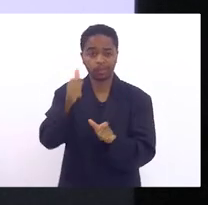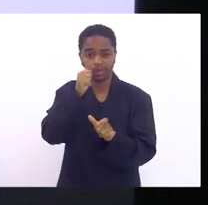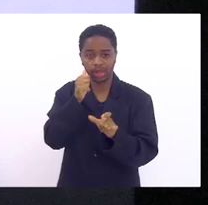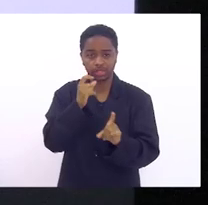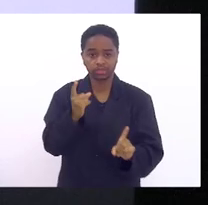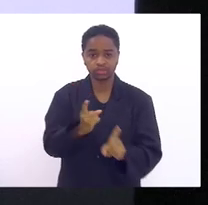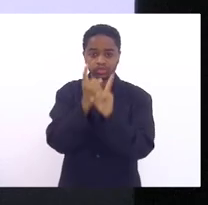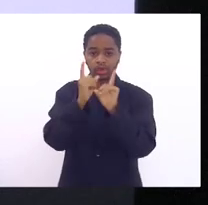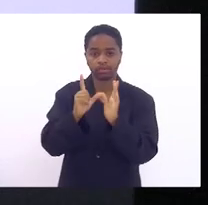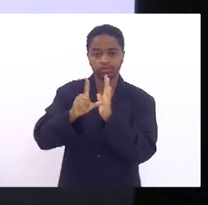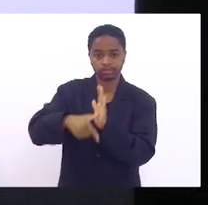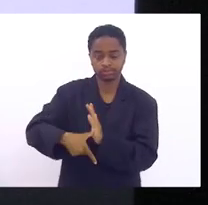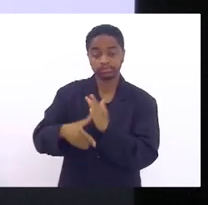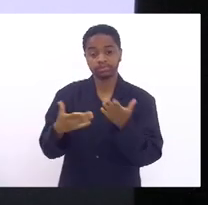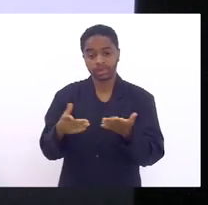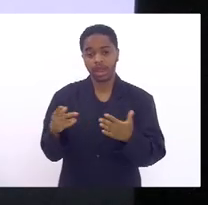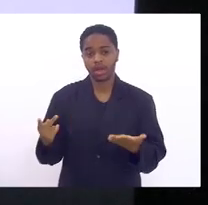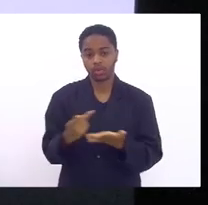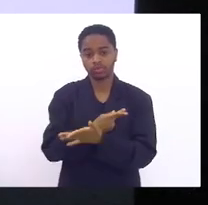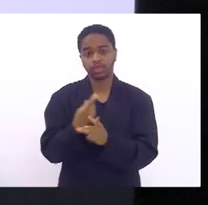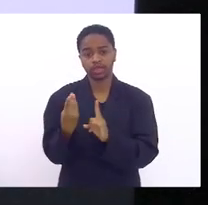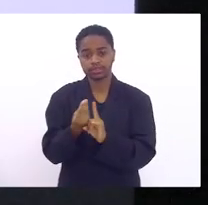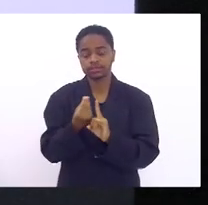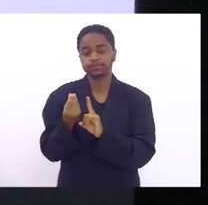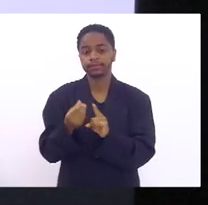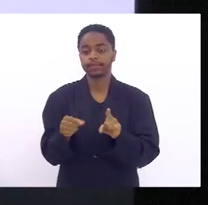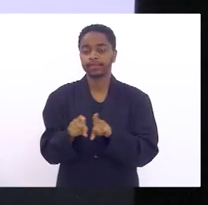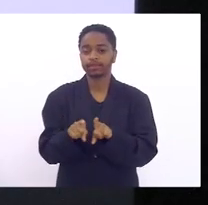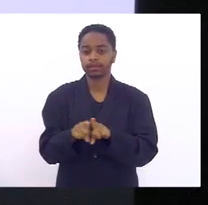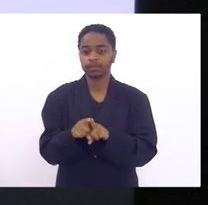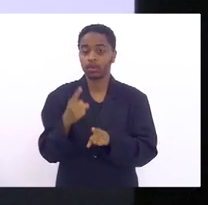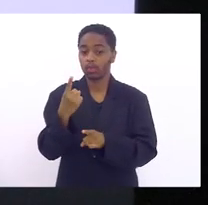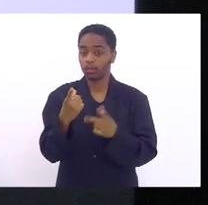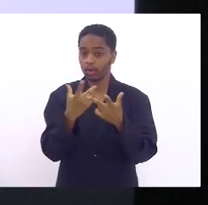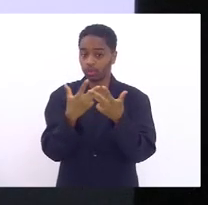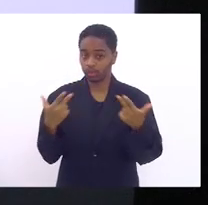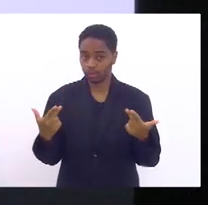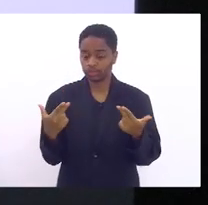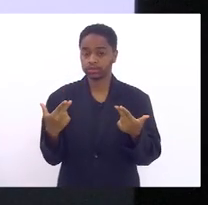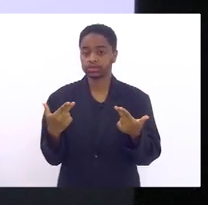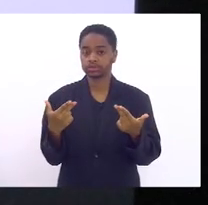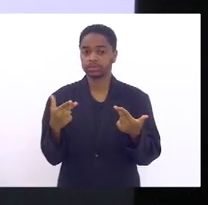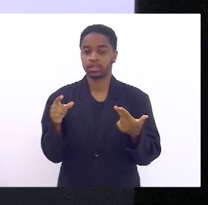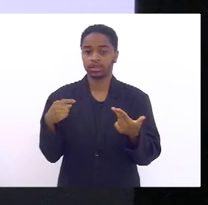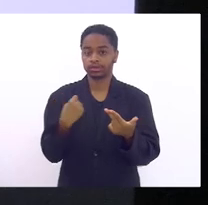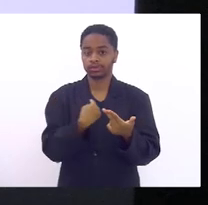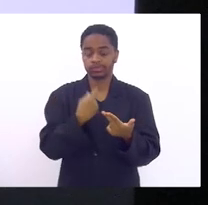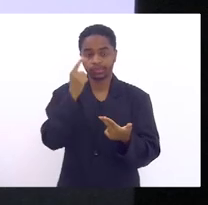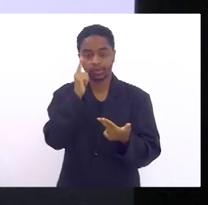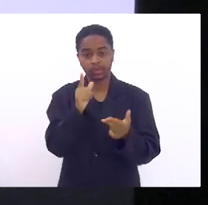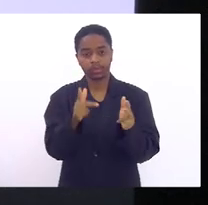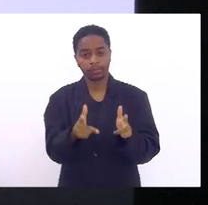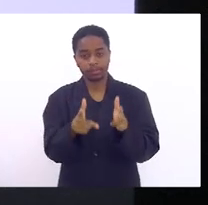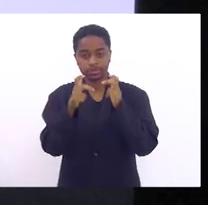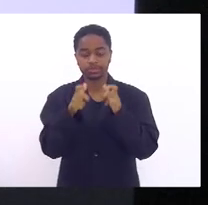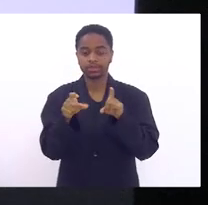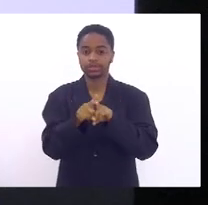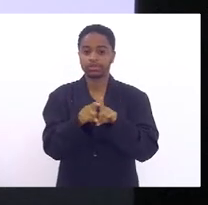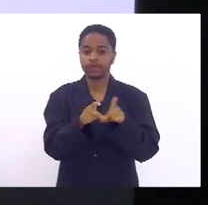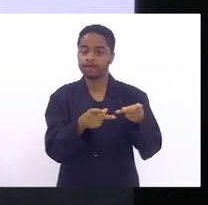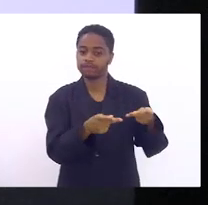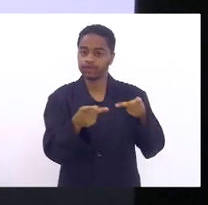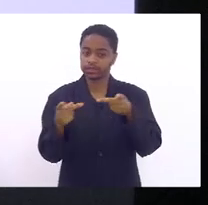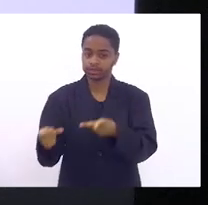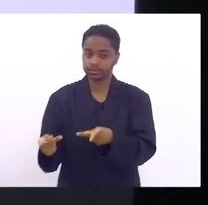eh vulnerabilidade né e um dos uma das coisas apontadas a gente pode visitar também